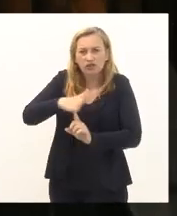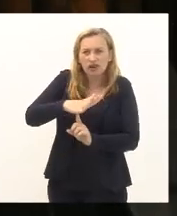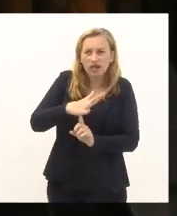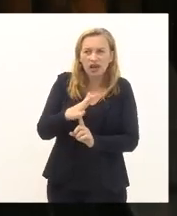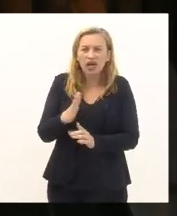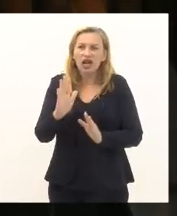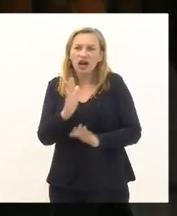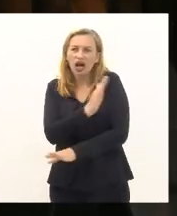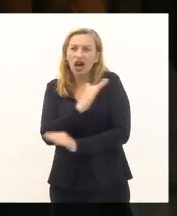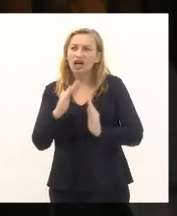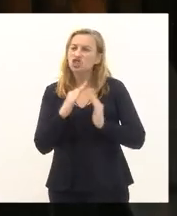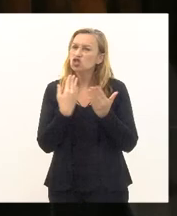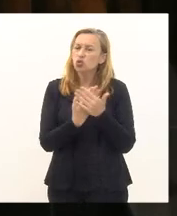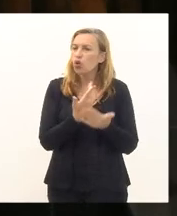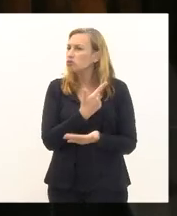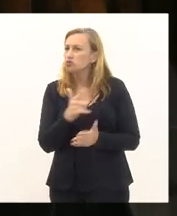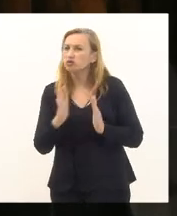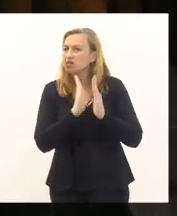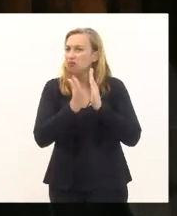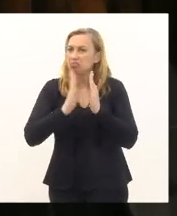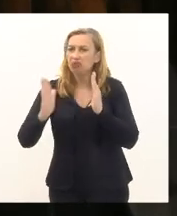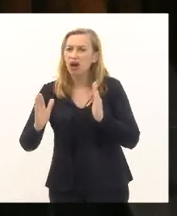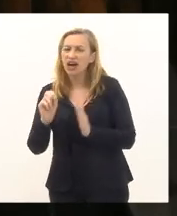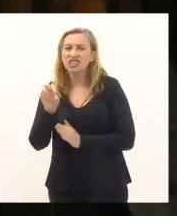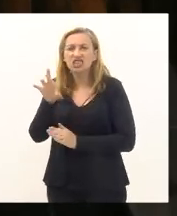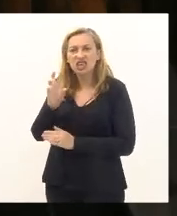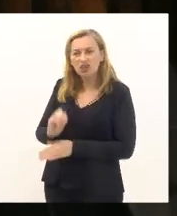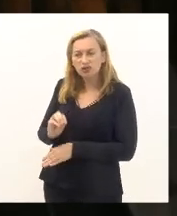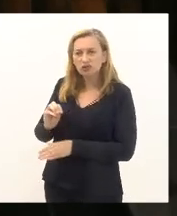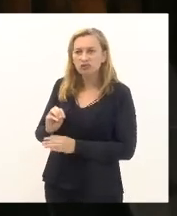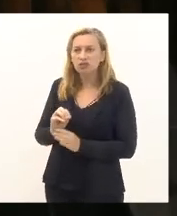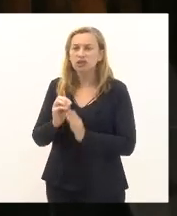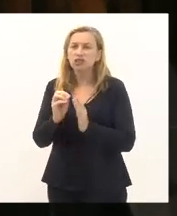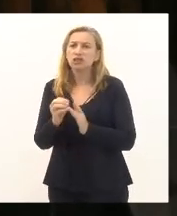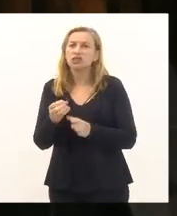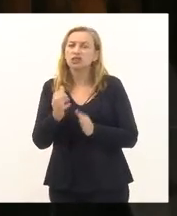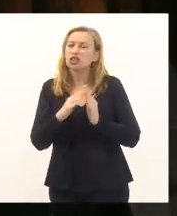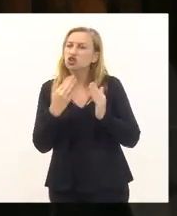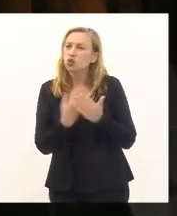não têm bibliotecário, quando os acervos das escolas estão vencidos,